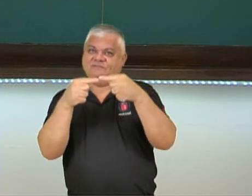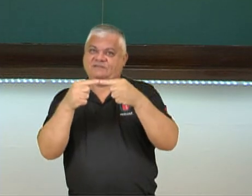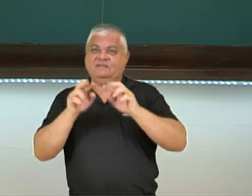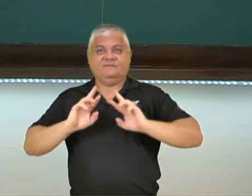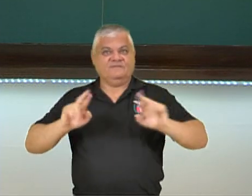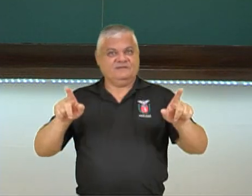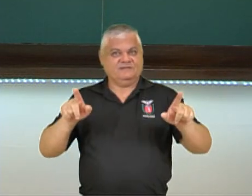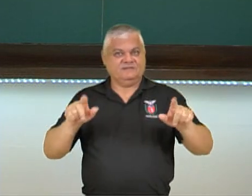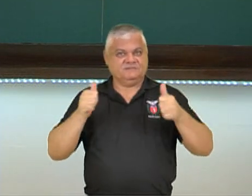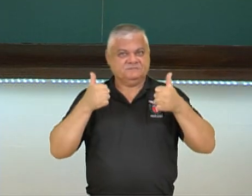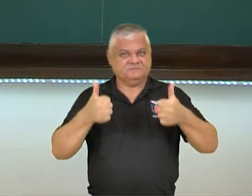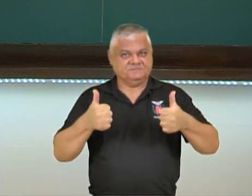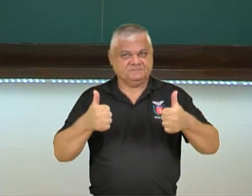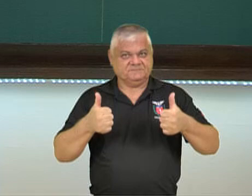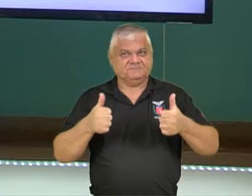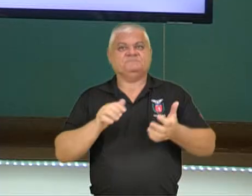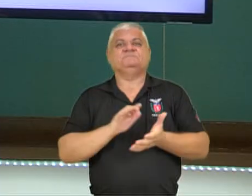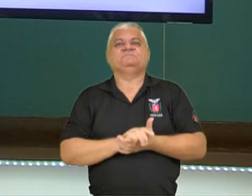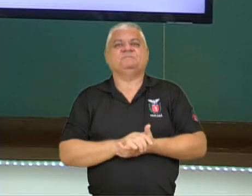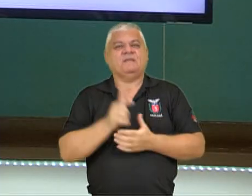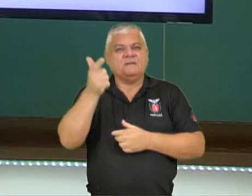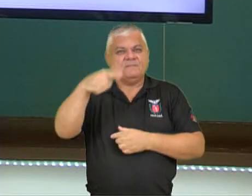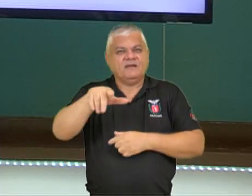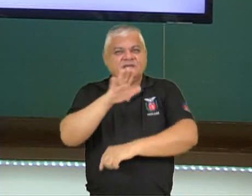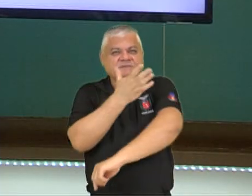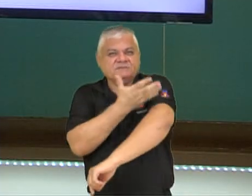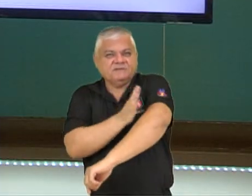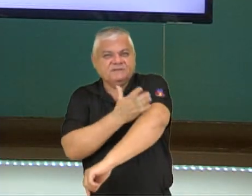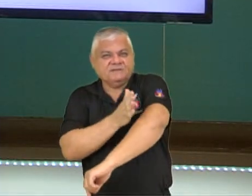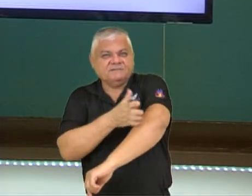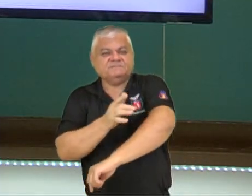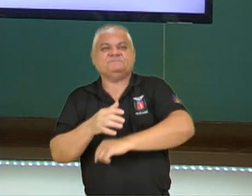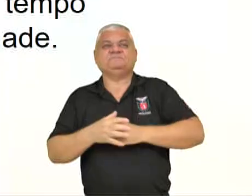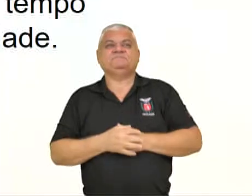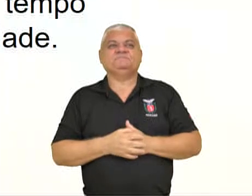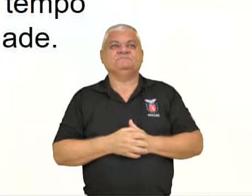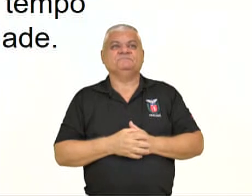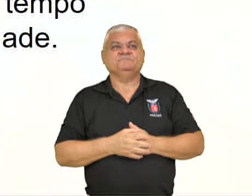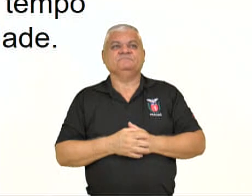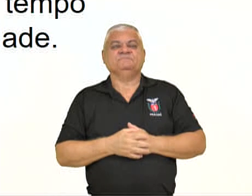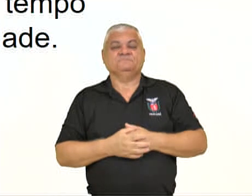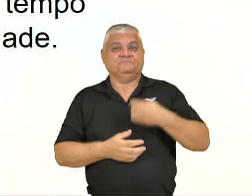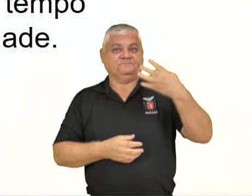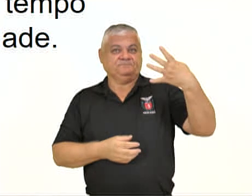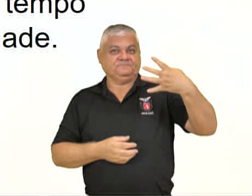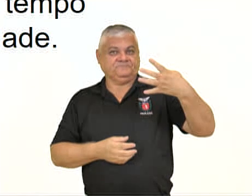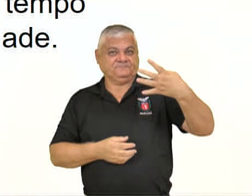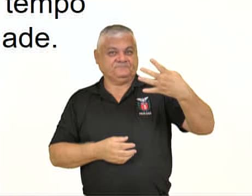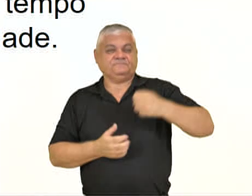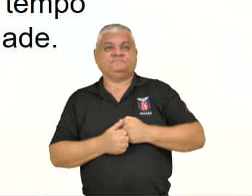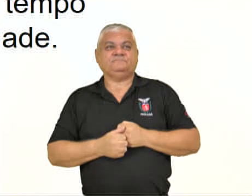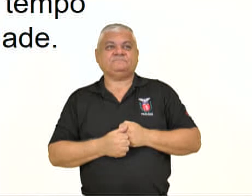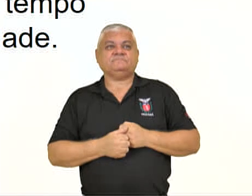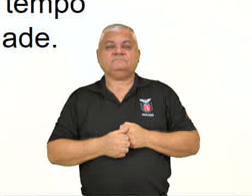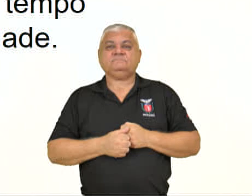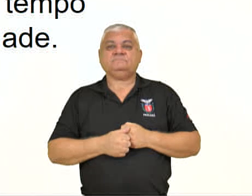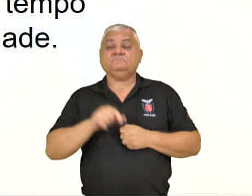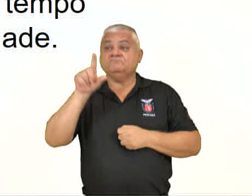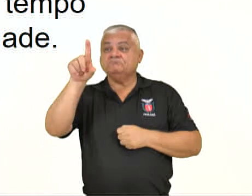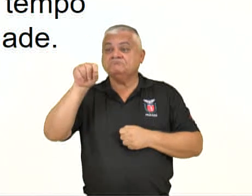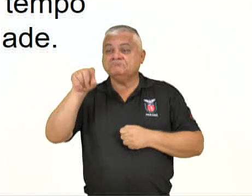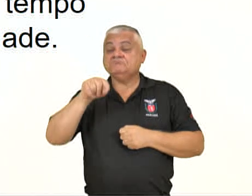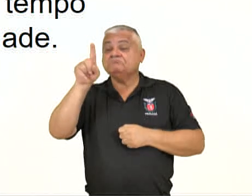coisa. Beleza? Vamos fazer mais alguns exercícios aqui, ó. A4. Assinale a alternativa que contém